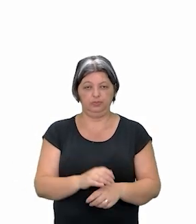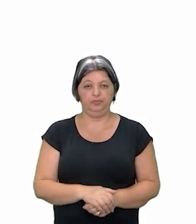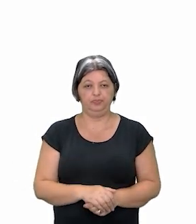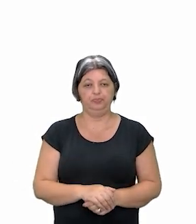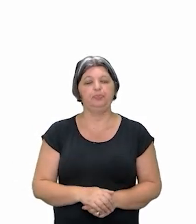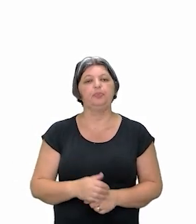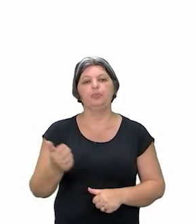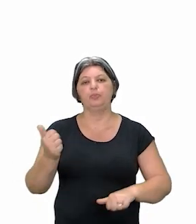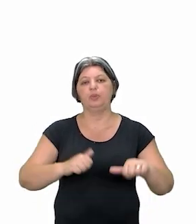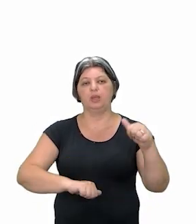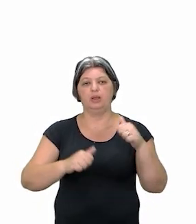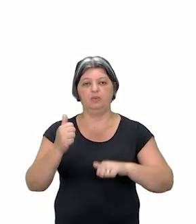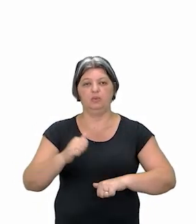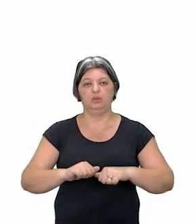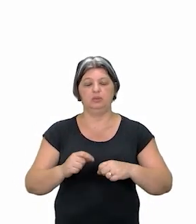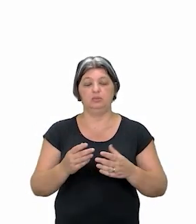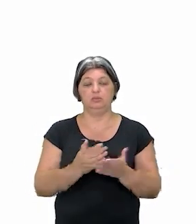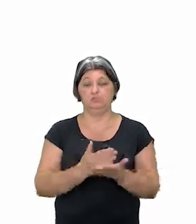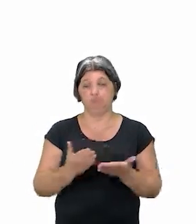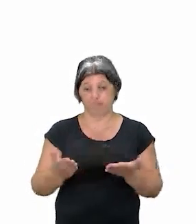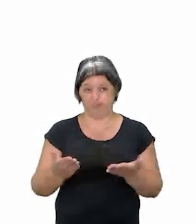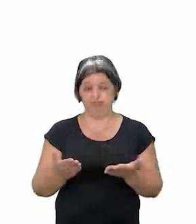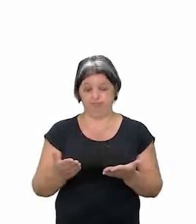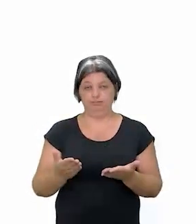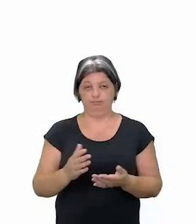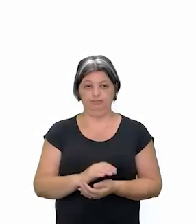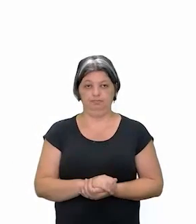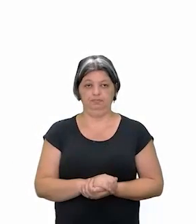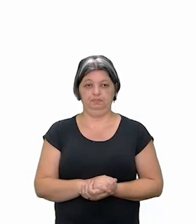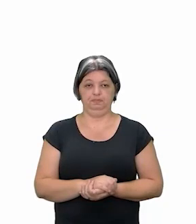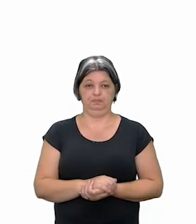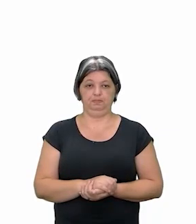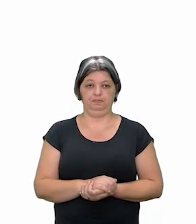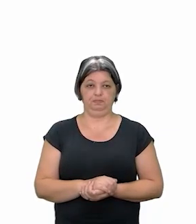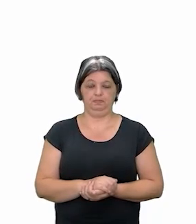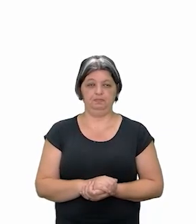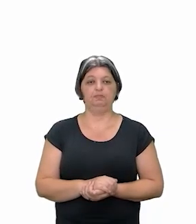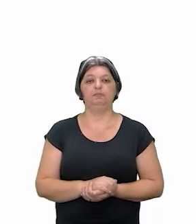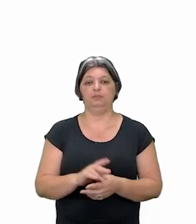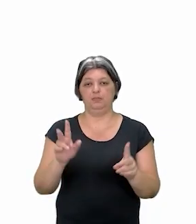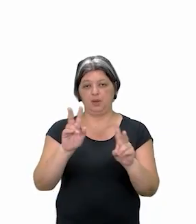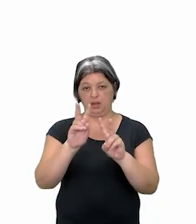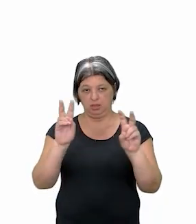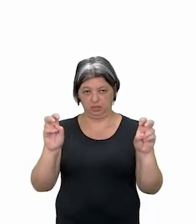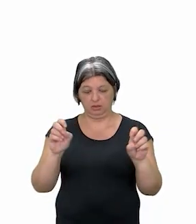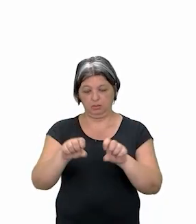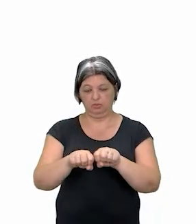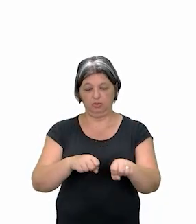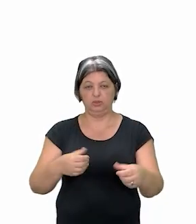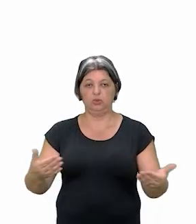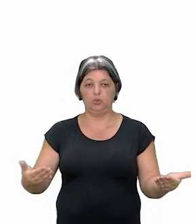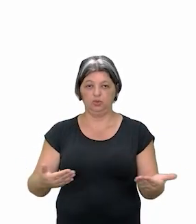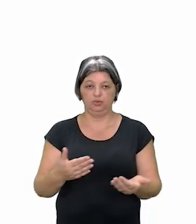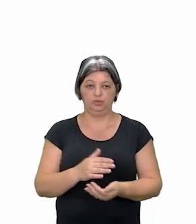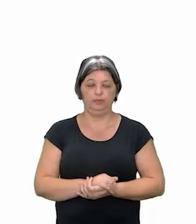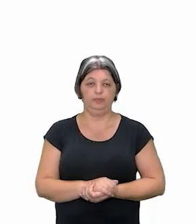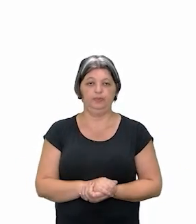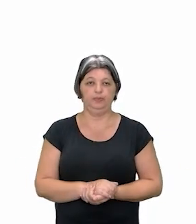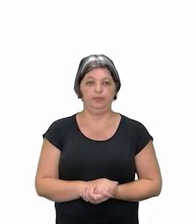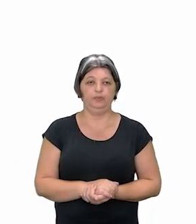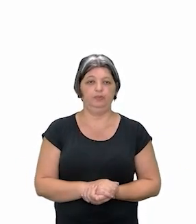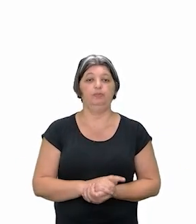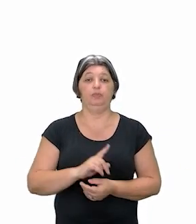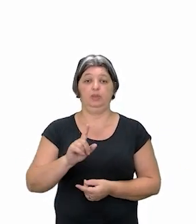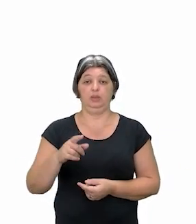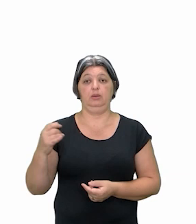Avaliação. Então, vamos começar aí propriamente, inicialmente, a temática da nossa formação de hoje. É muito